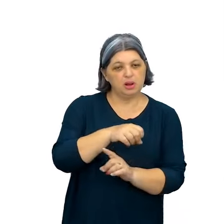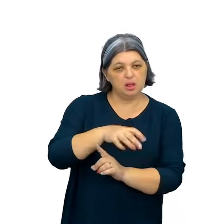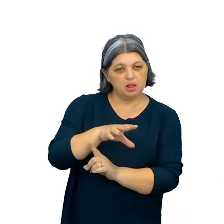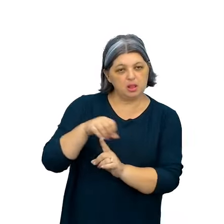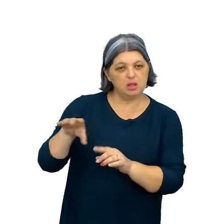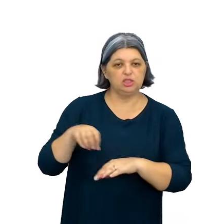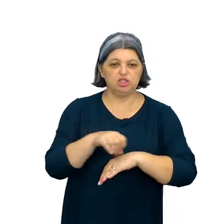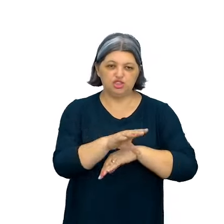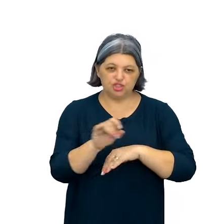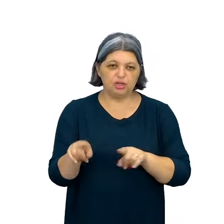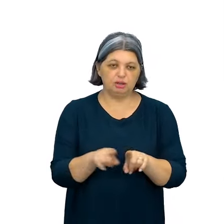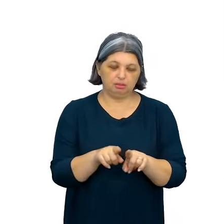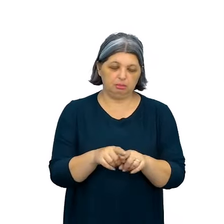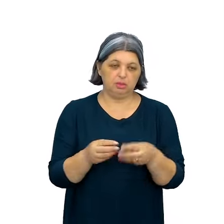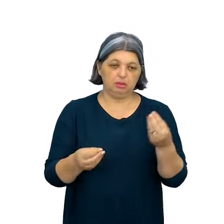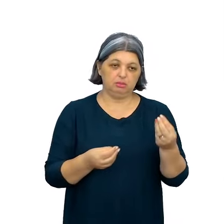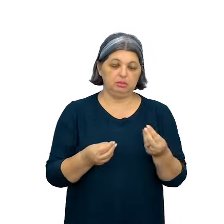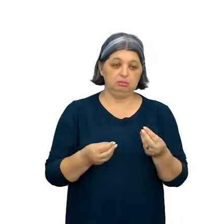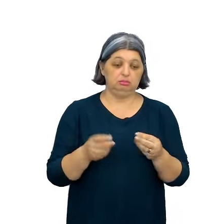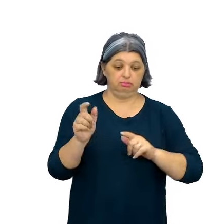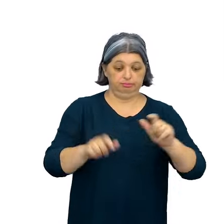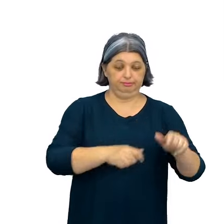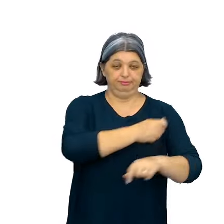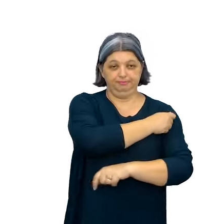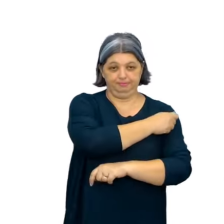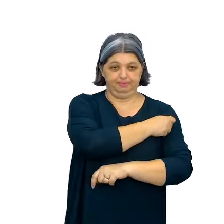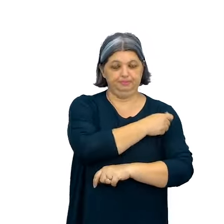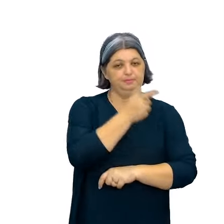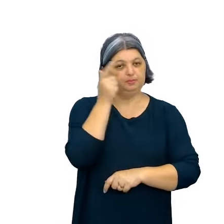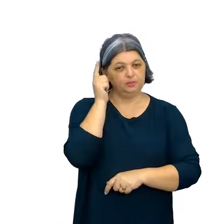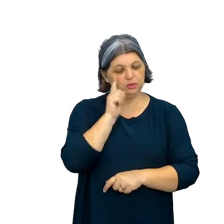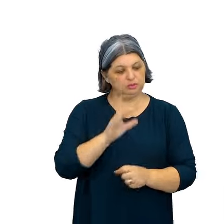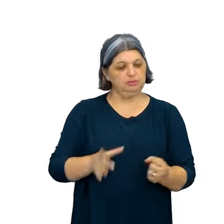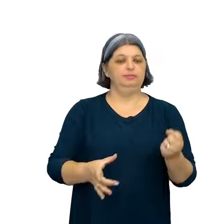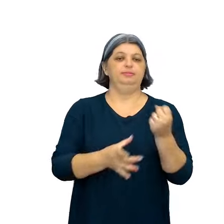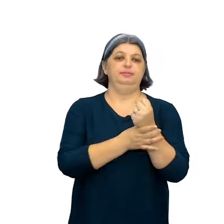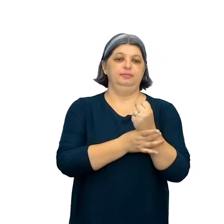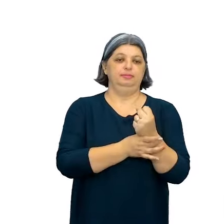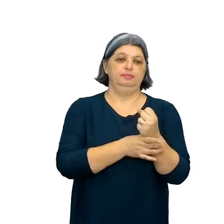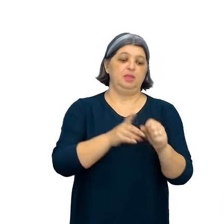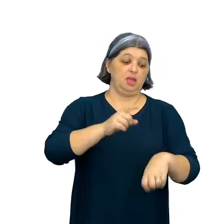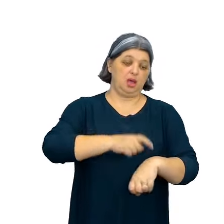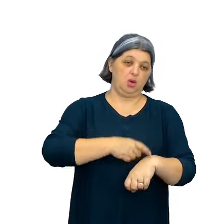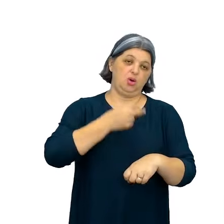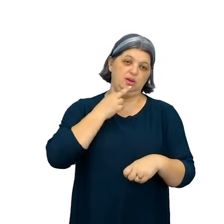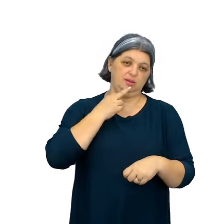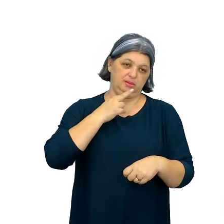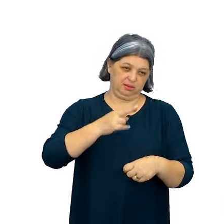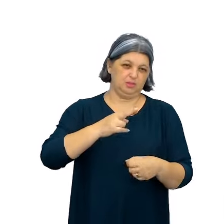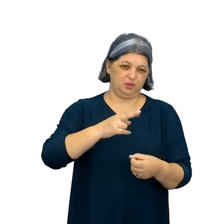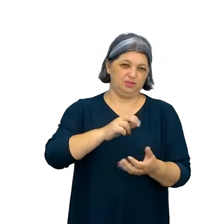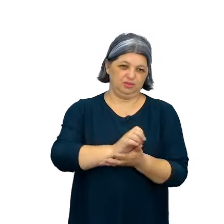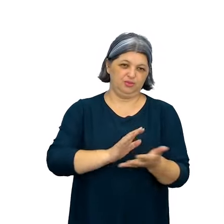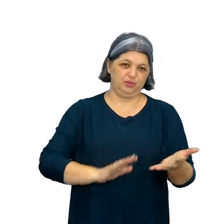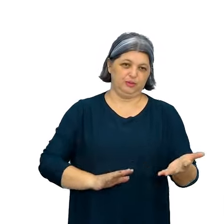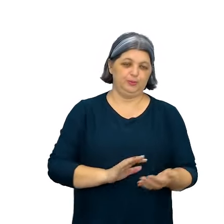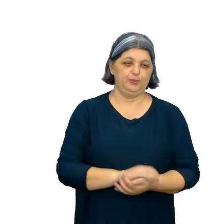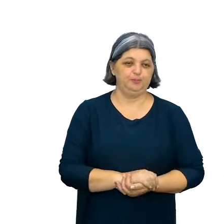tá, para que os alunos possam se sentir seguros na hora da realização da atividade, tá